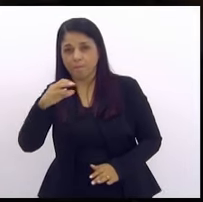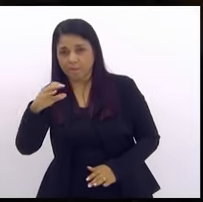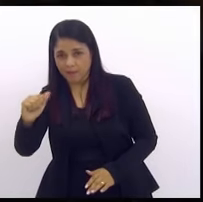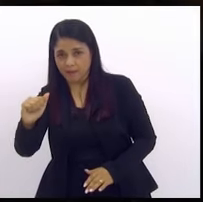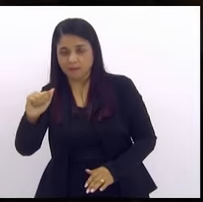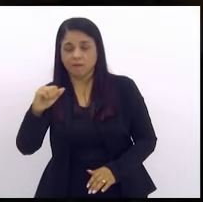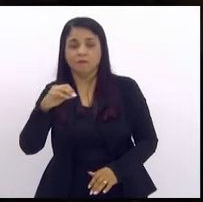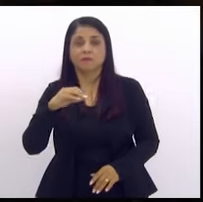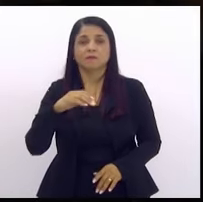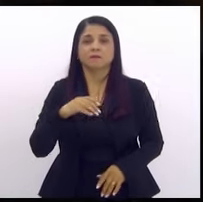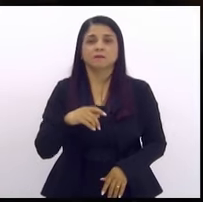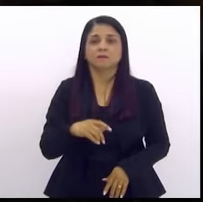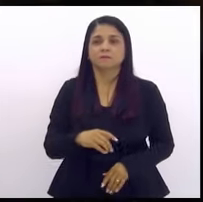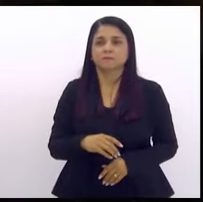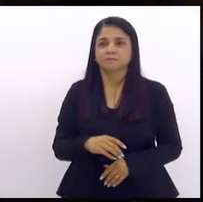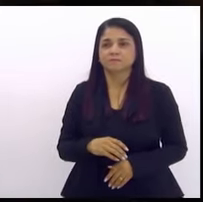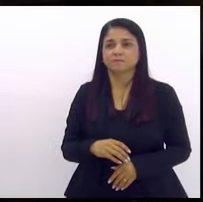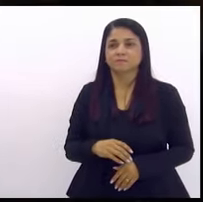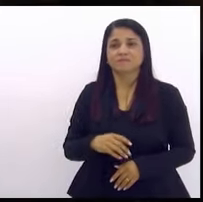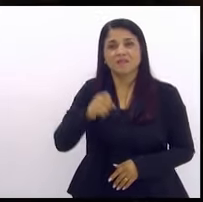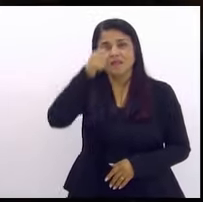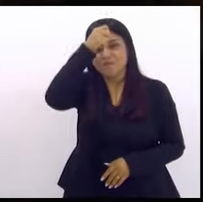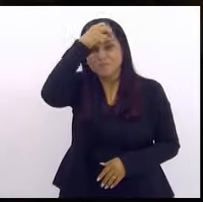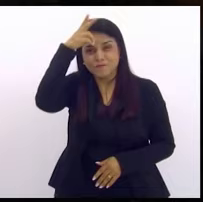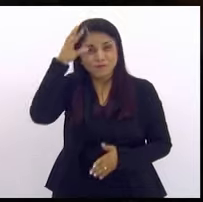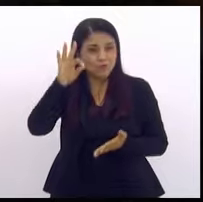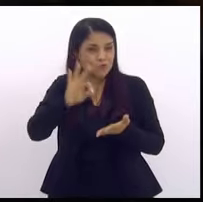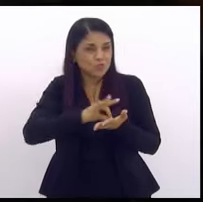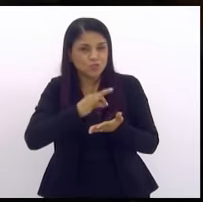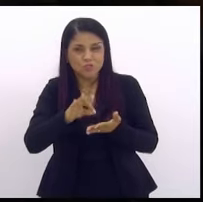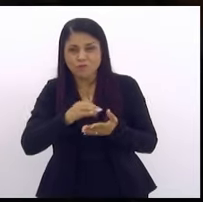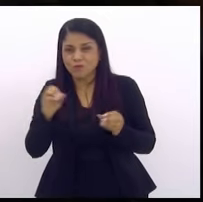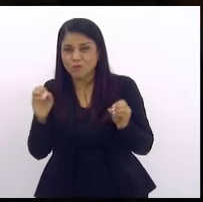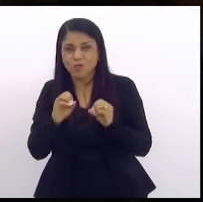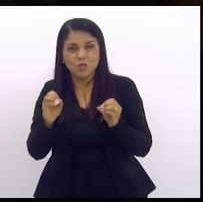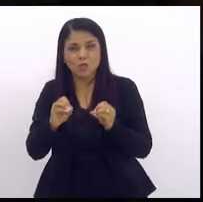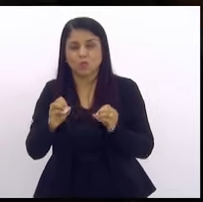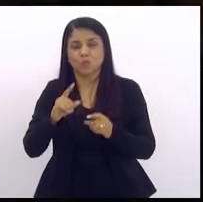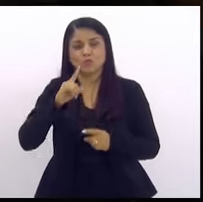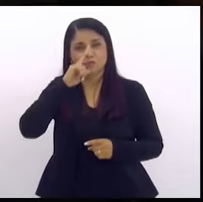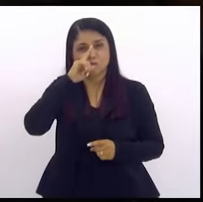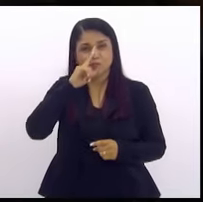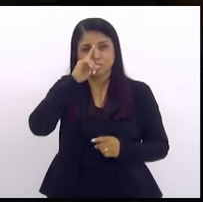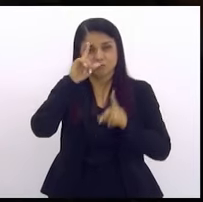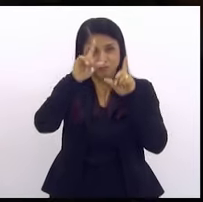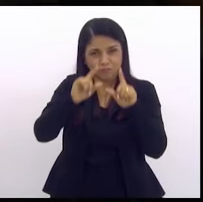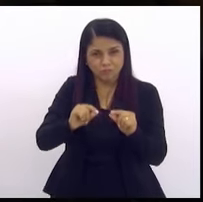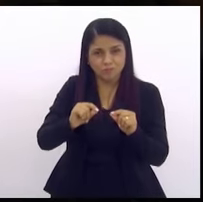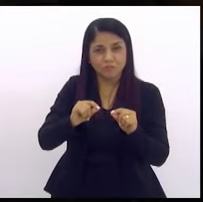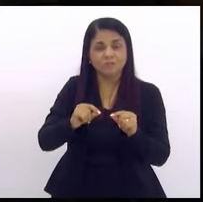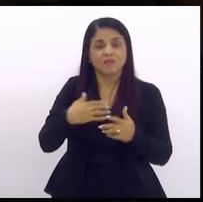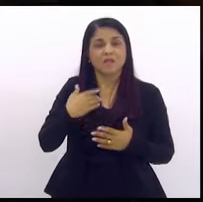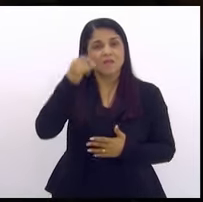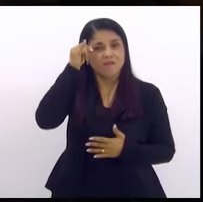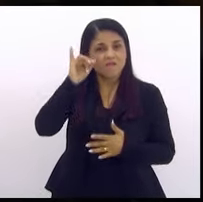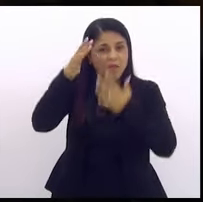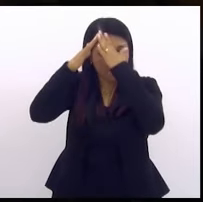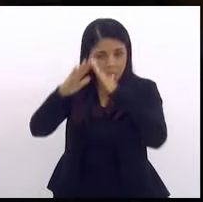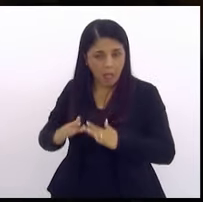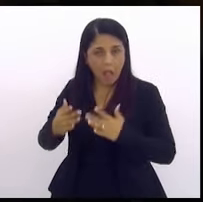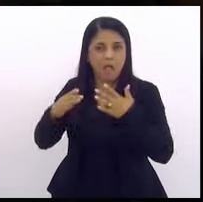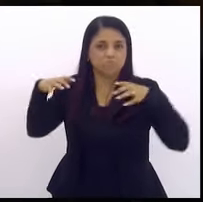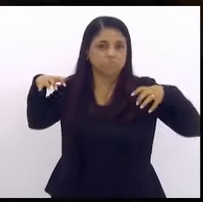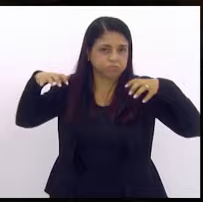Seleções. A prefeitura não tinha inscrito nenhum projeto de redução de risco para conter tragédia na minha cidade. Mas sabe o que ela